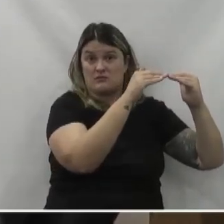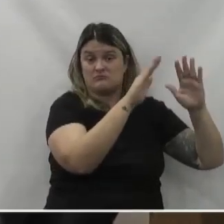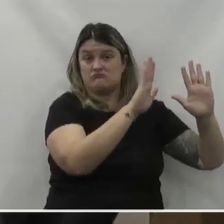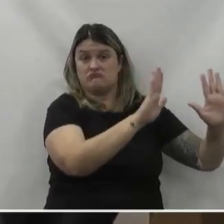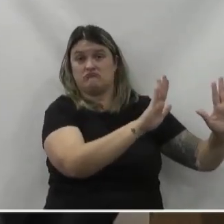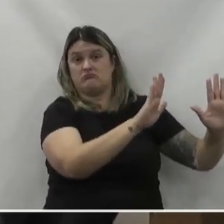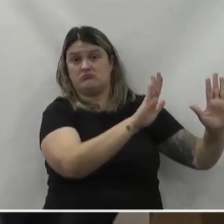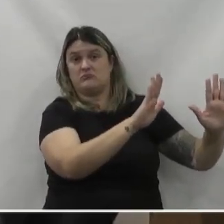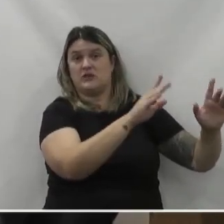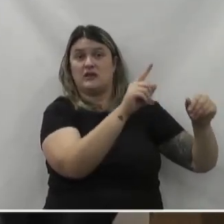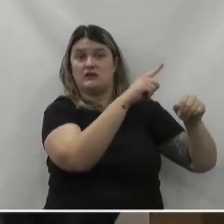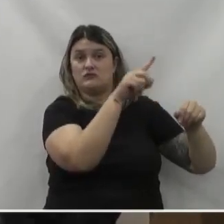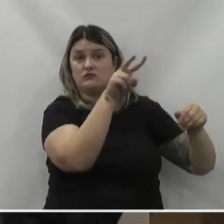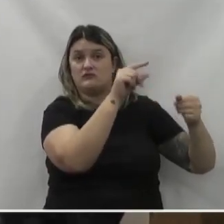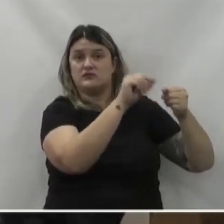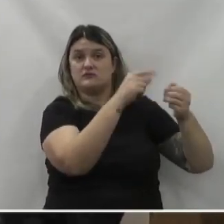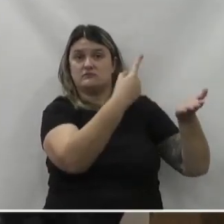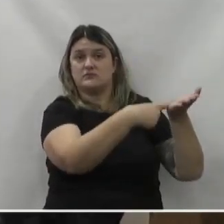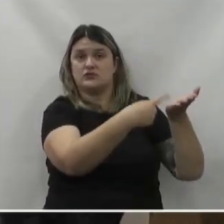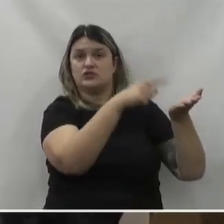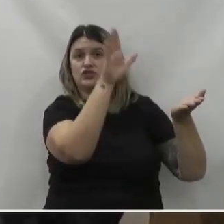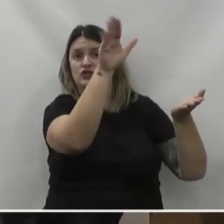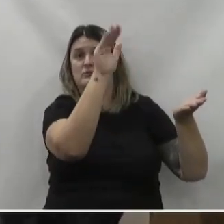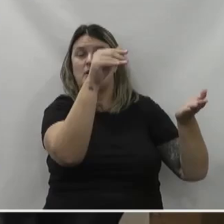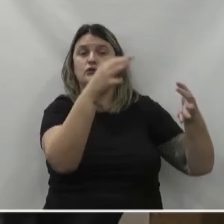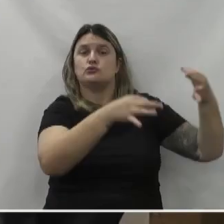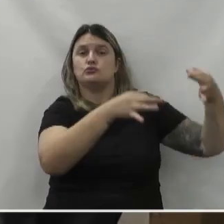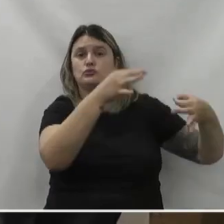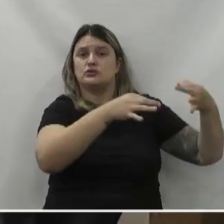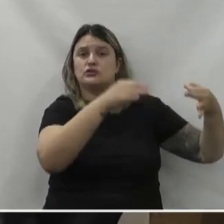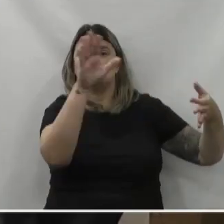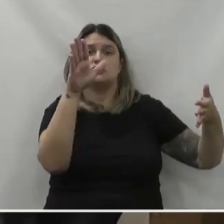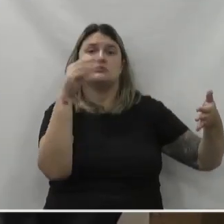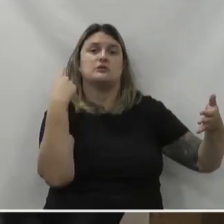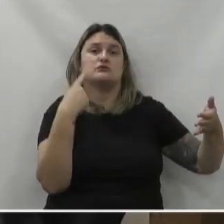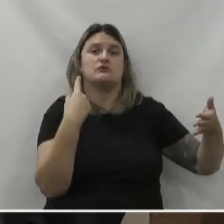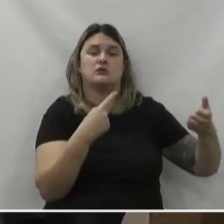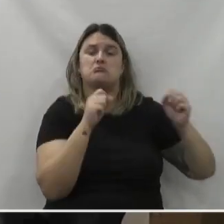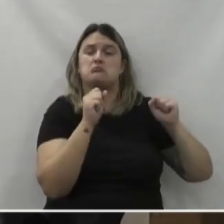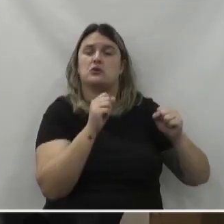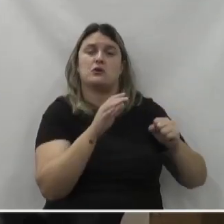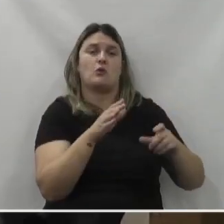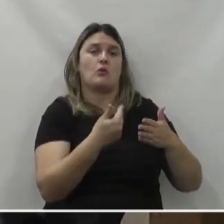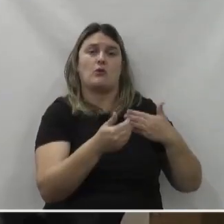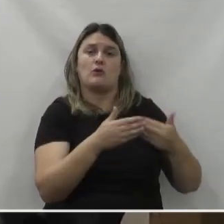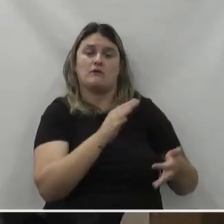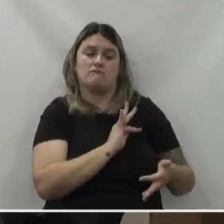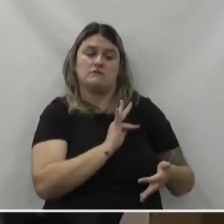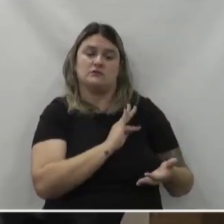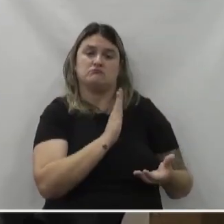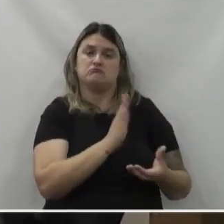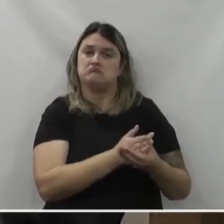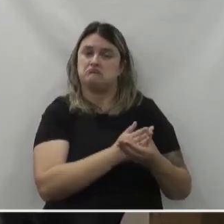que compõe um acordo, que chame o judiciário, pode ser feito em qualquer fase do processo, né, e